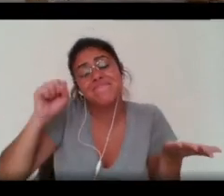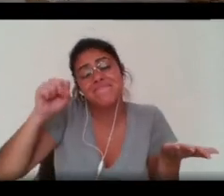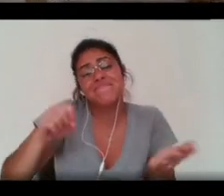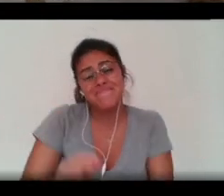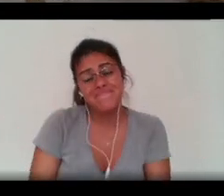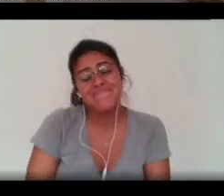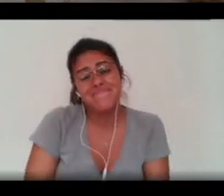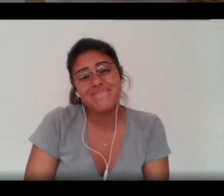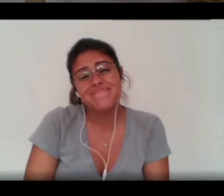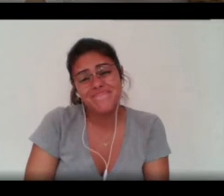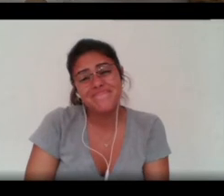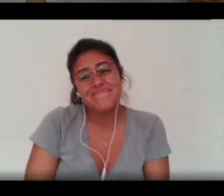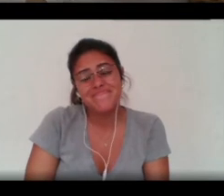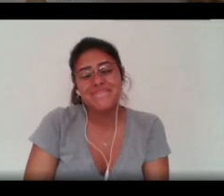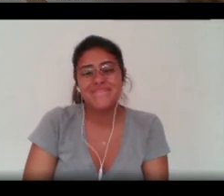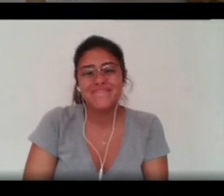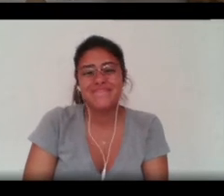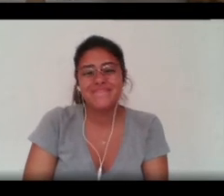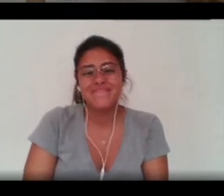Então, gente, a gente